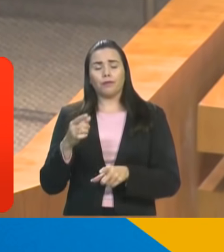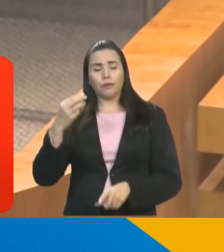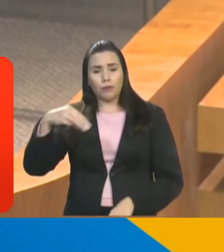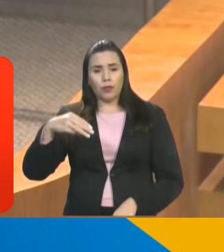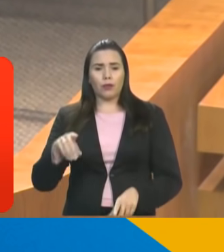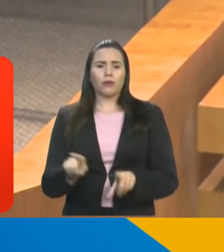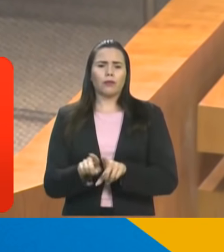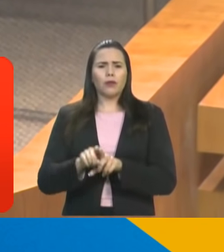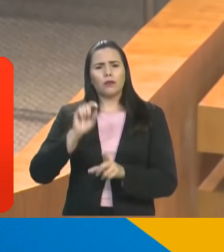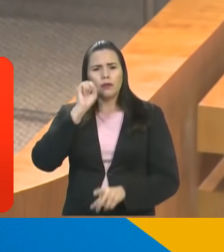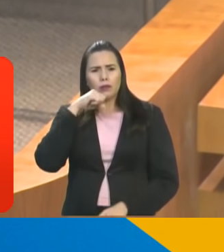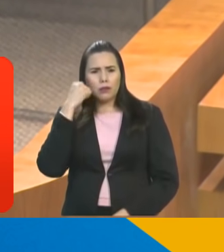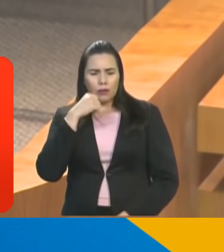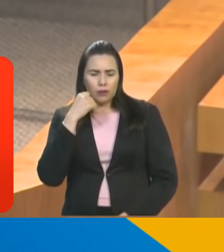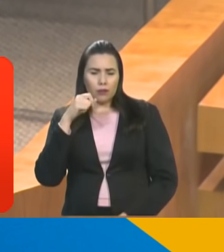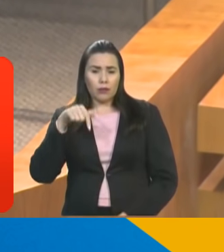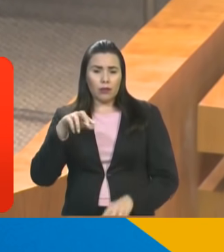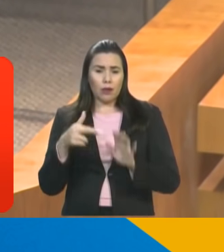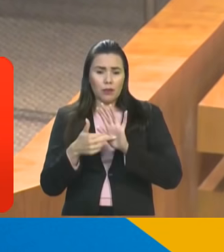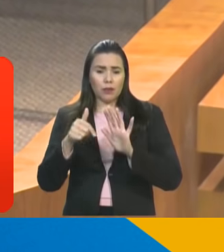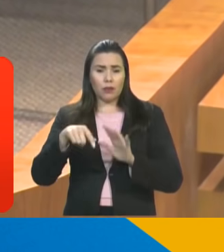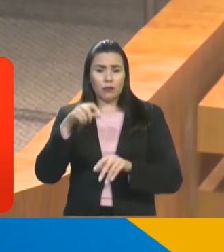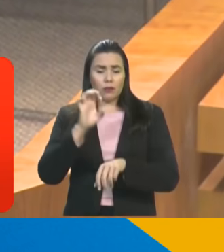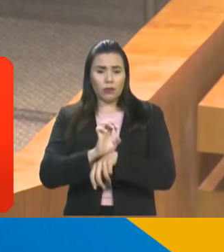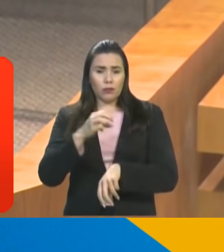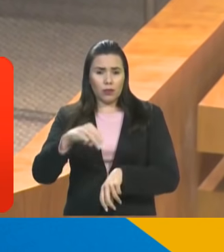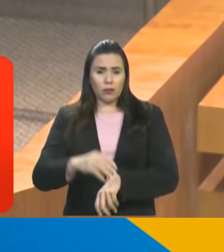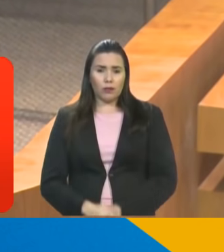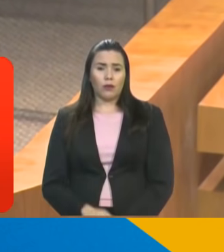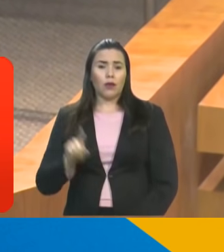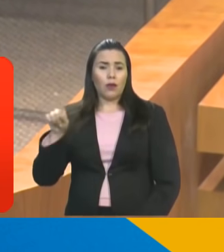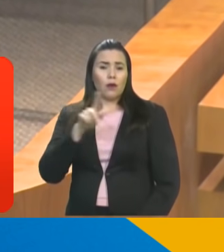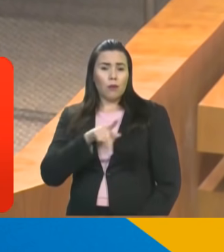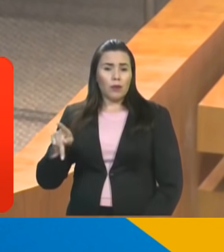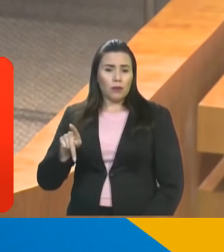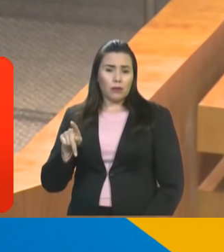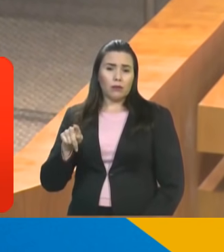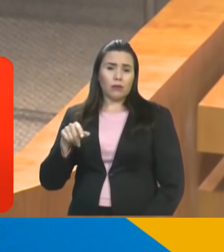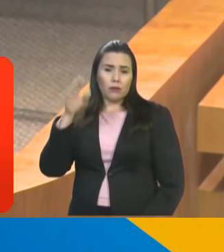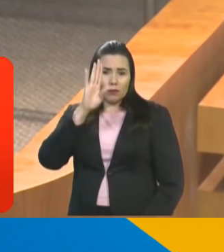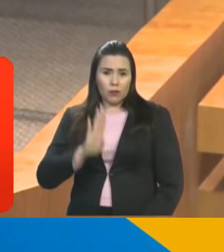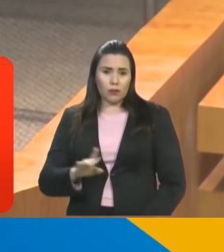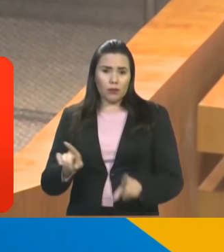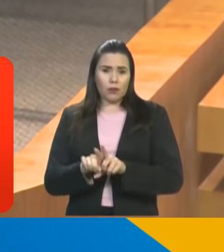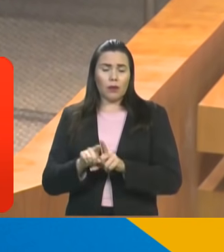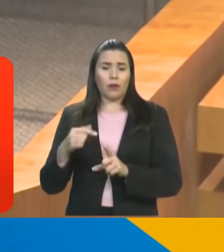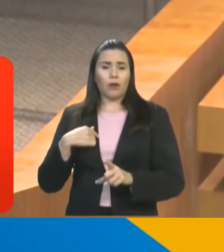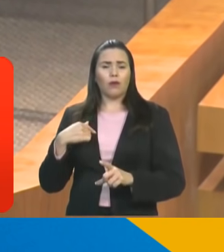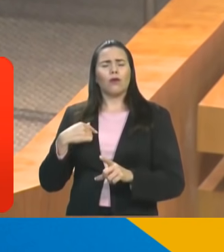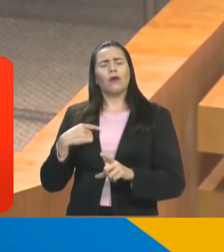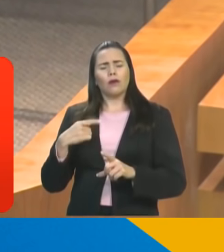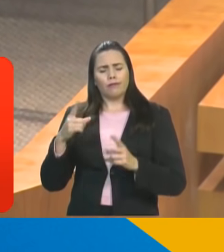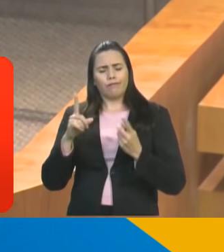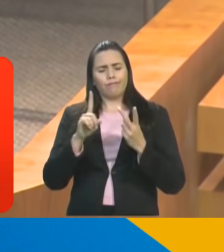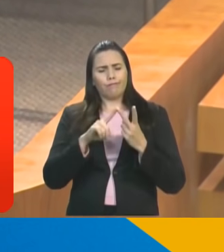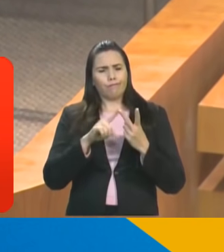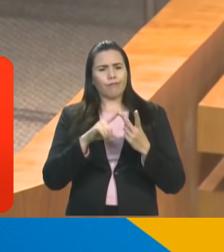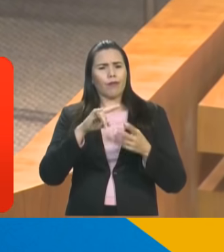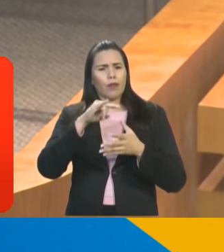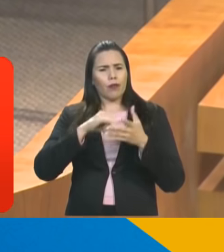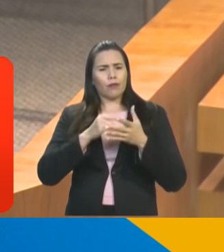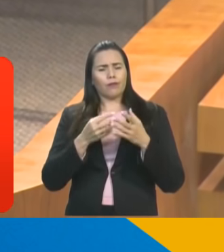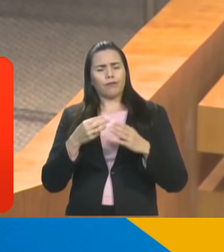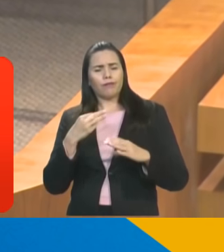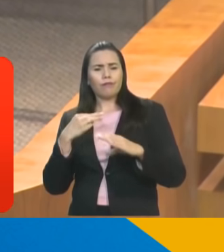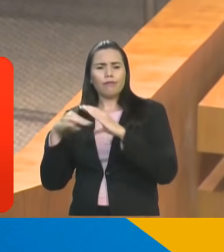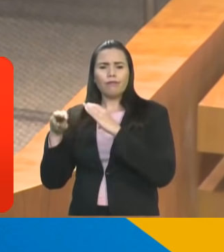sentido de que o governo federal, e é importante que a Assembleia Legislativa se manifeste a